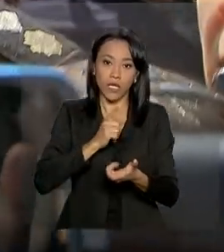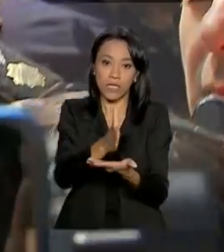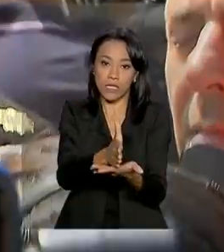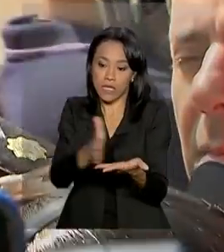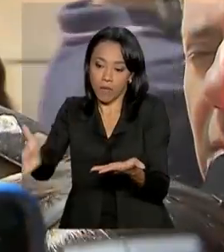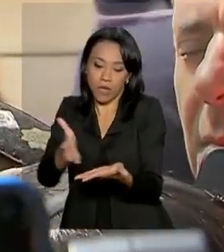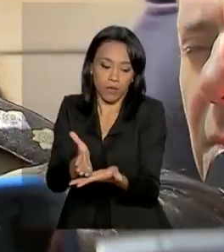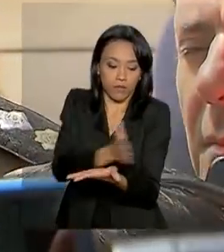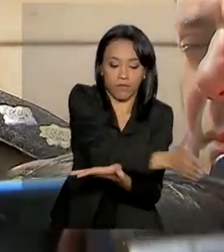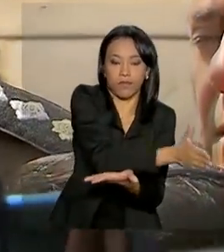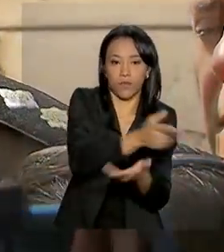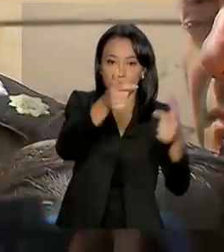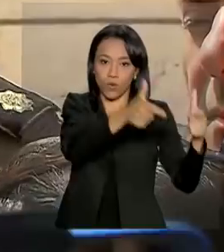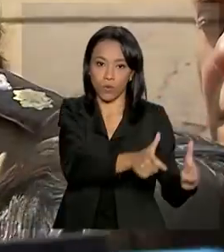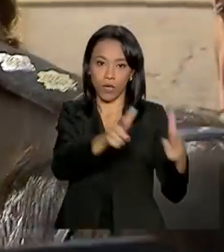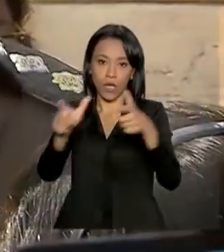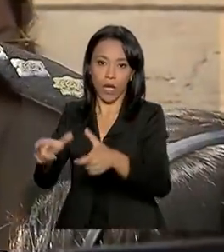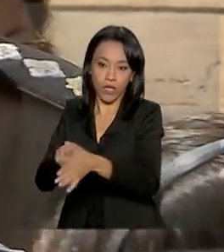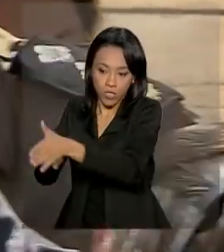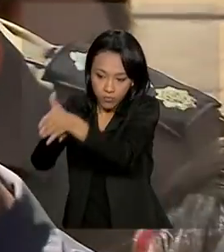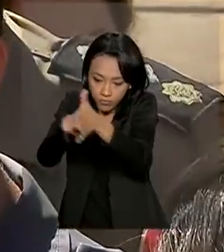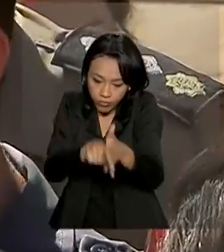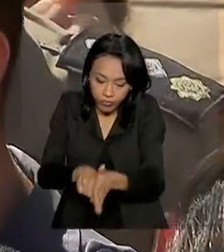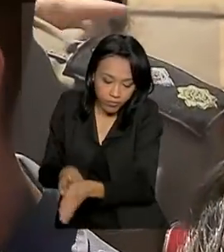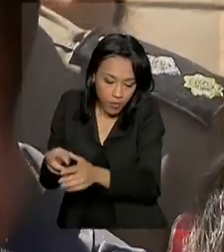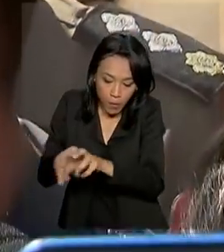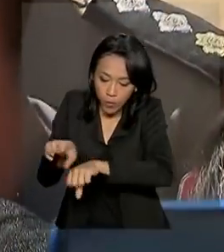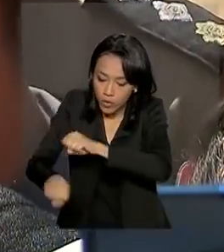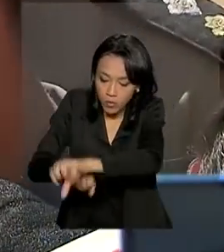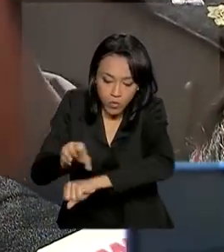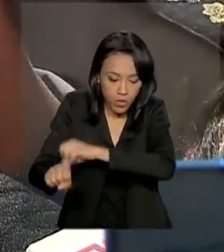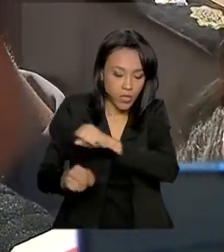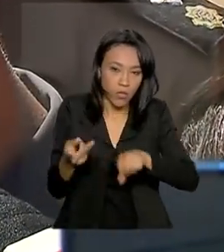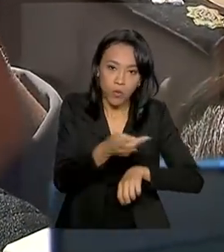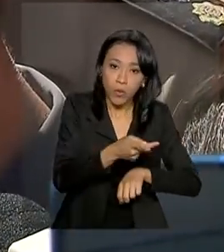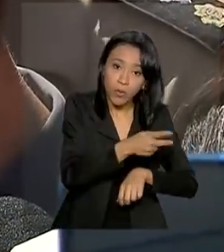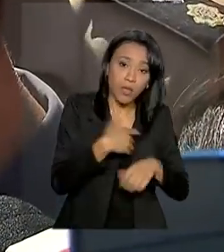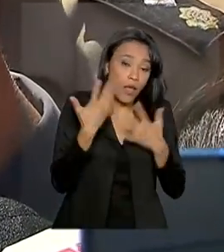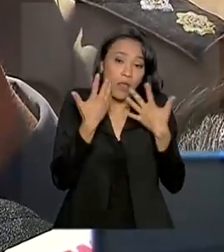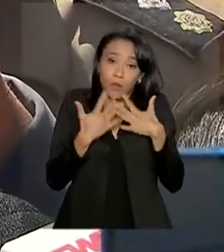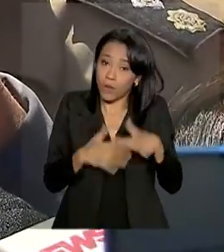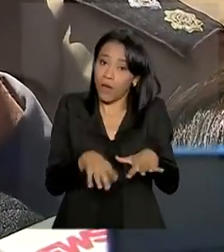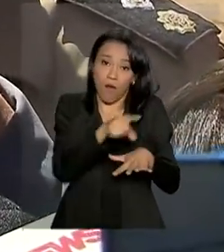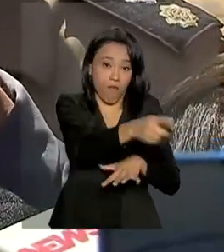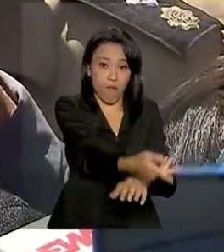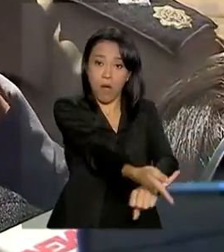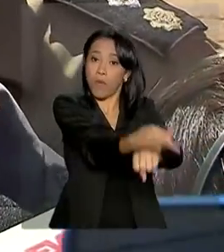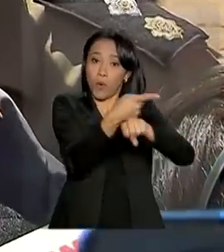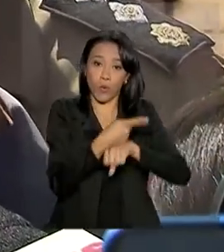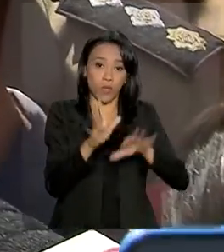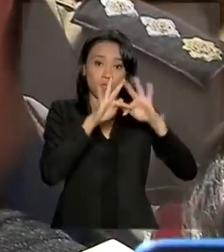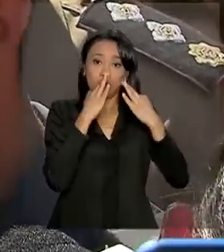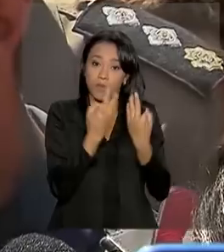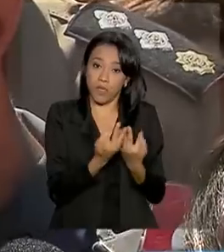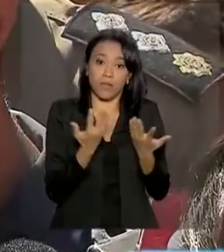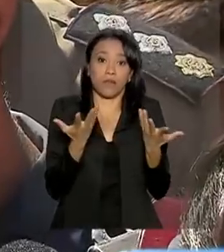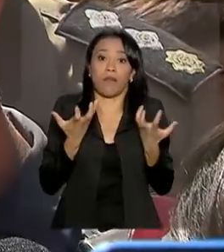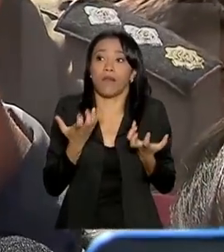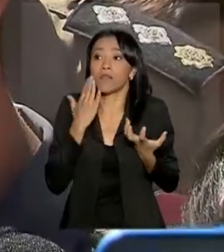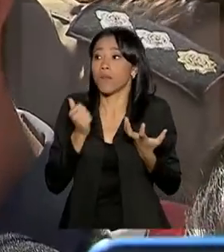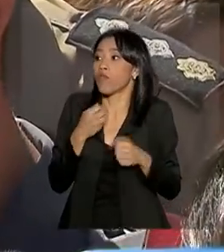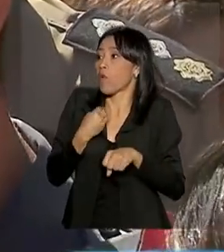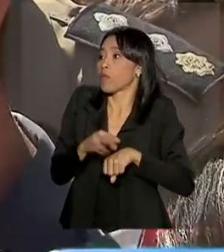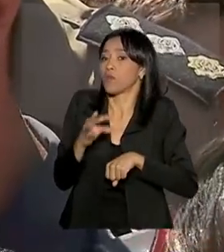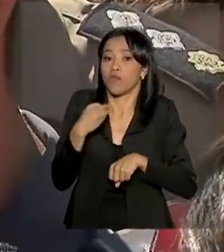gente entende que é natural que os familiares das vítimas eles estejam em uma situação que eles buscam informações, mas a gente tem que entender que esse tipo